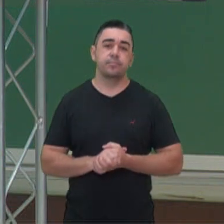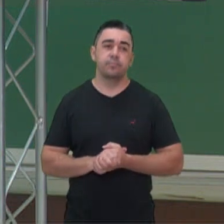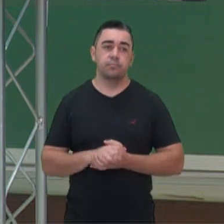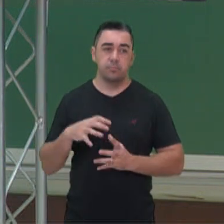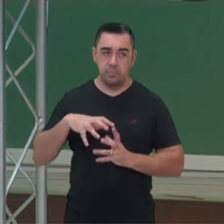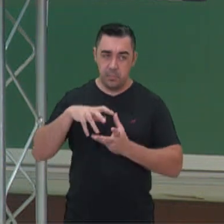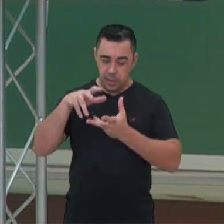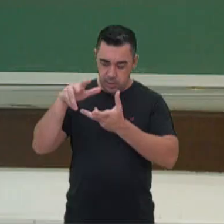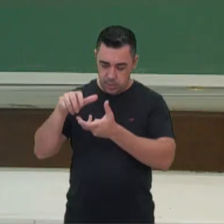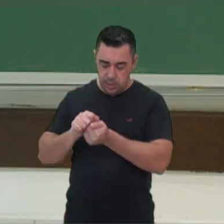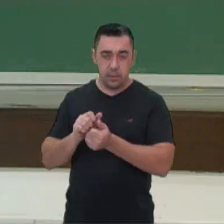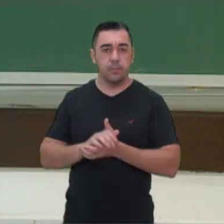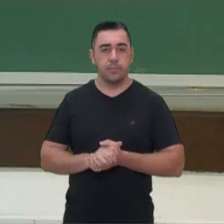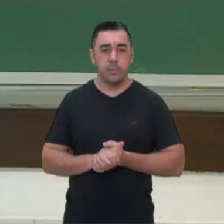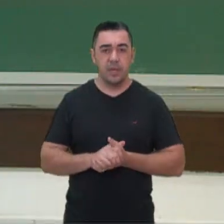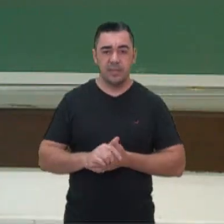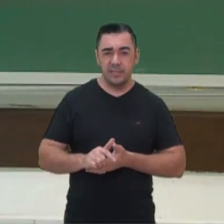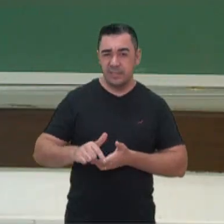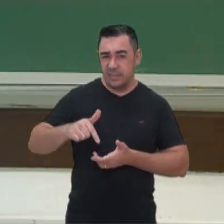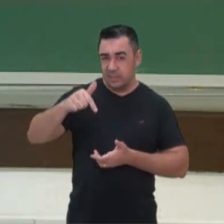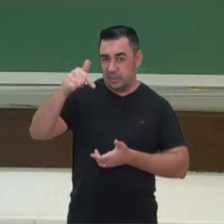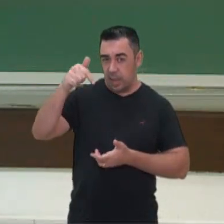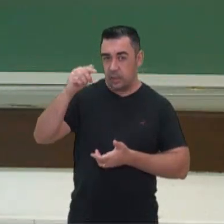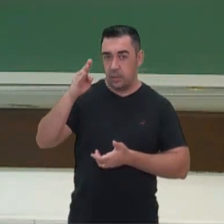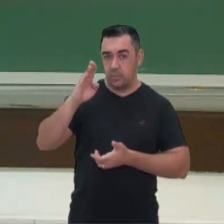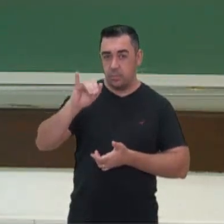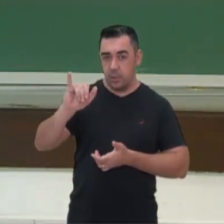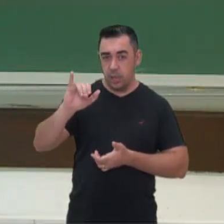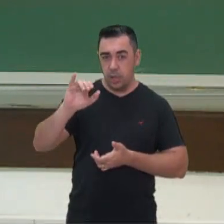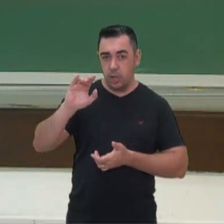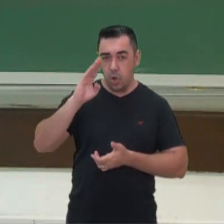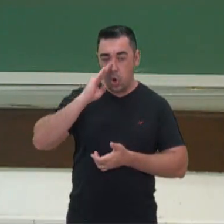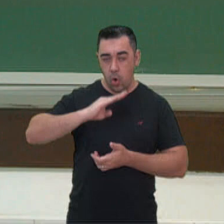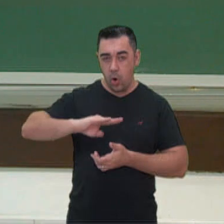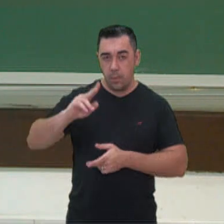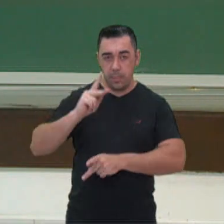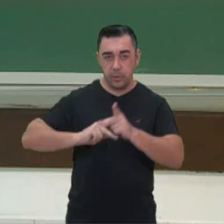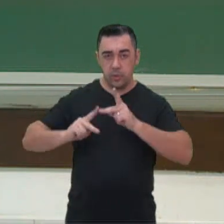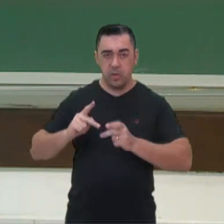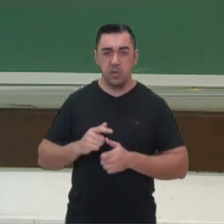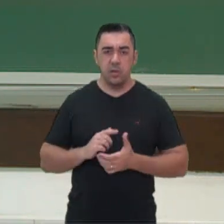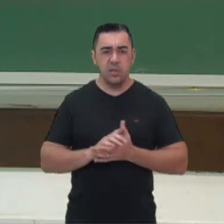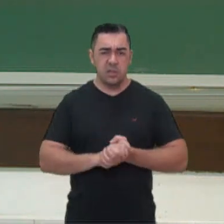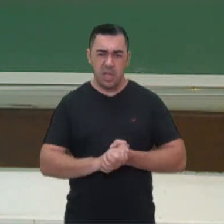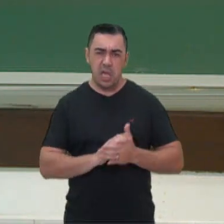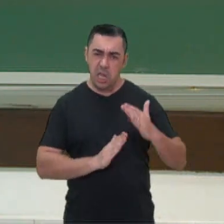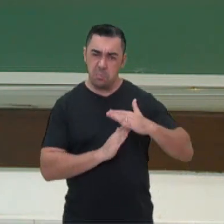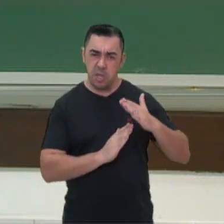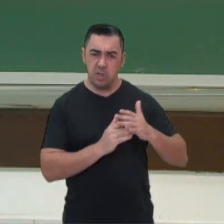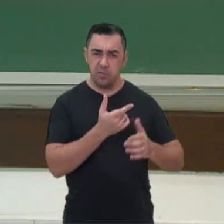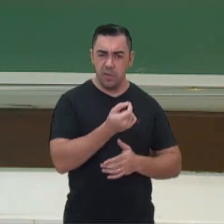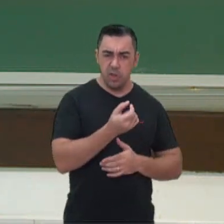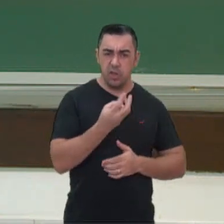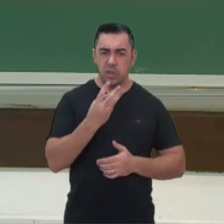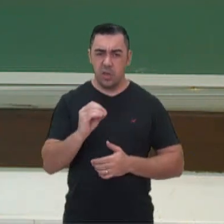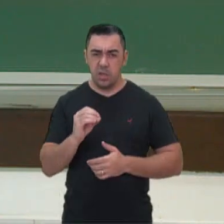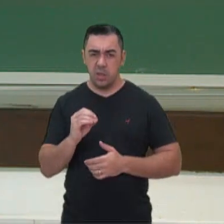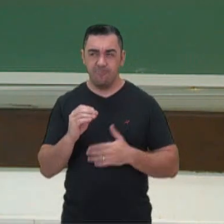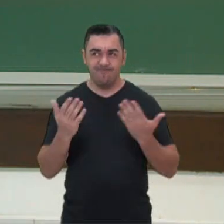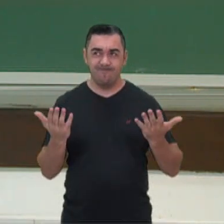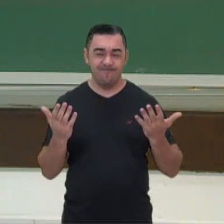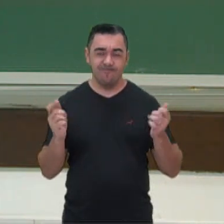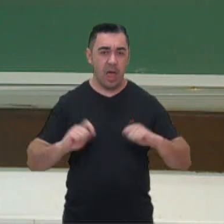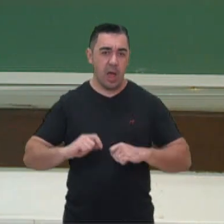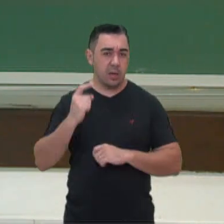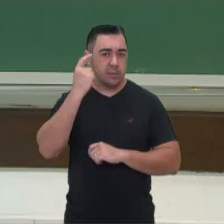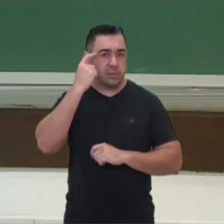planeta? 7 bilhões. Tem limite para 20, 30 bilhões, 10 bilhões? Não dá para trabalhar com essa ideia,